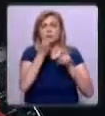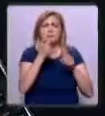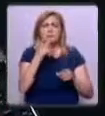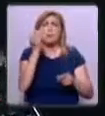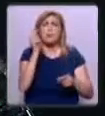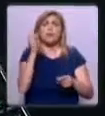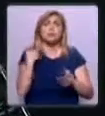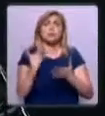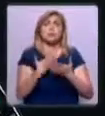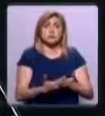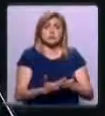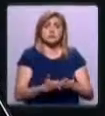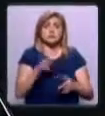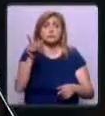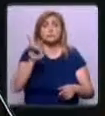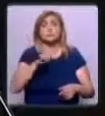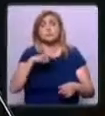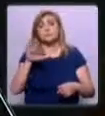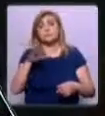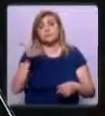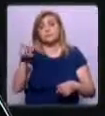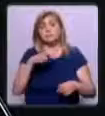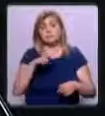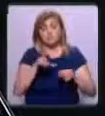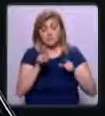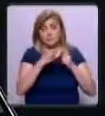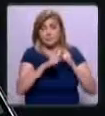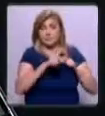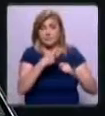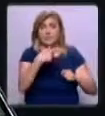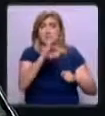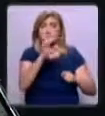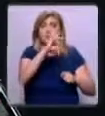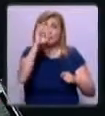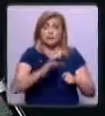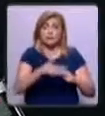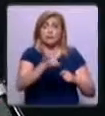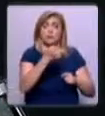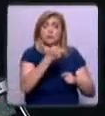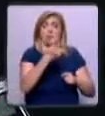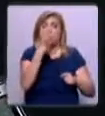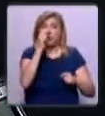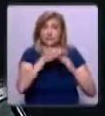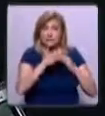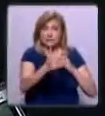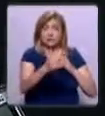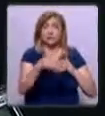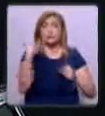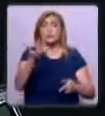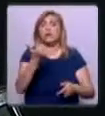últimos anos. O Partido Socialista suscita a questão de 40% nos próximos 2 anos e em 2018 o final, e,